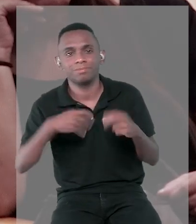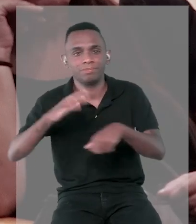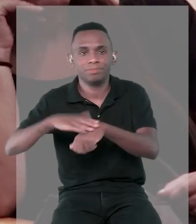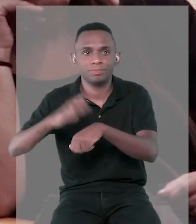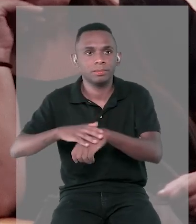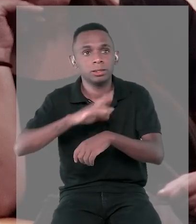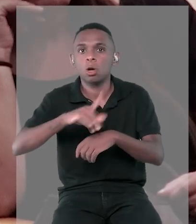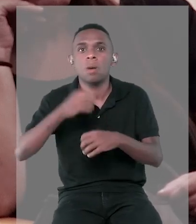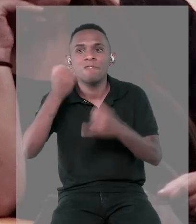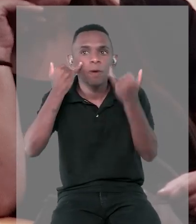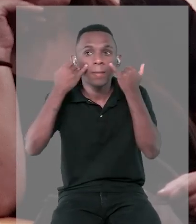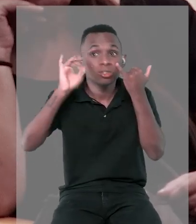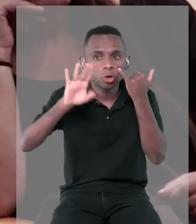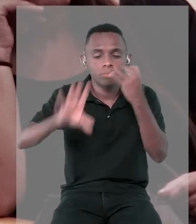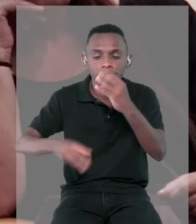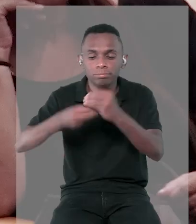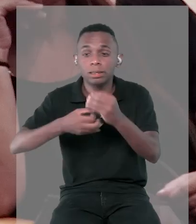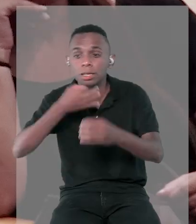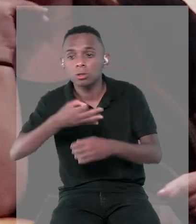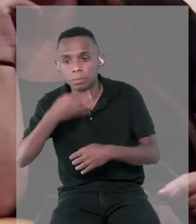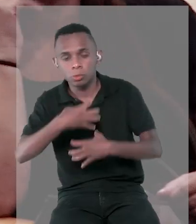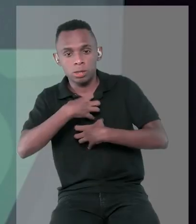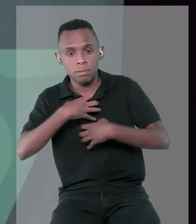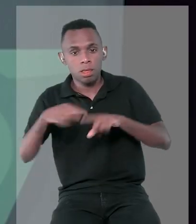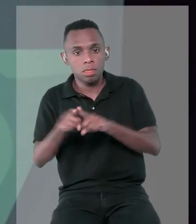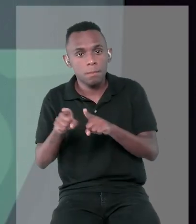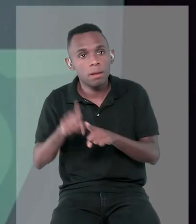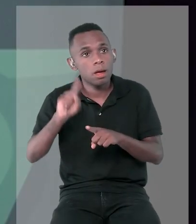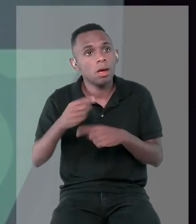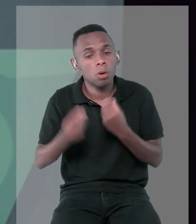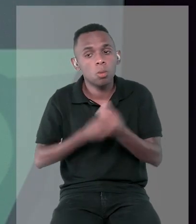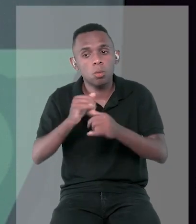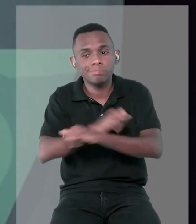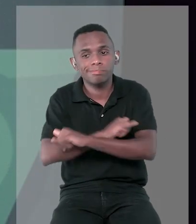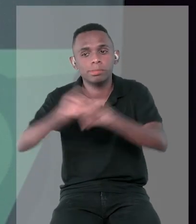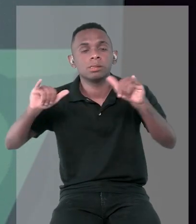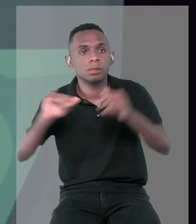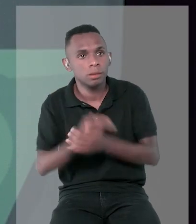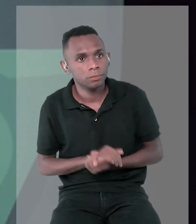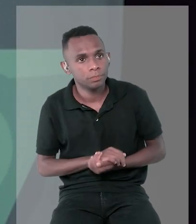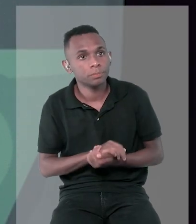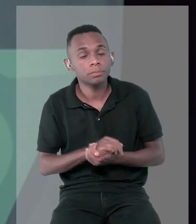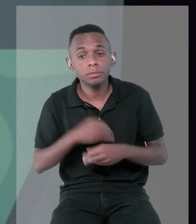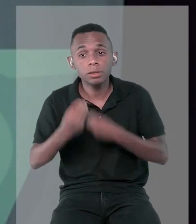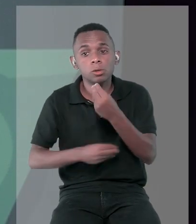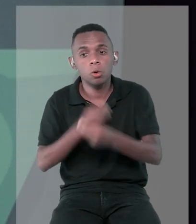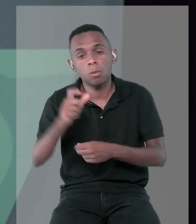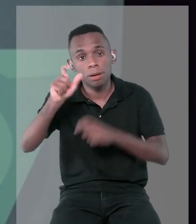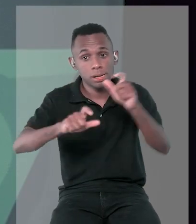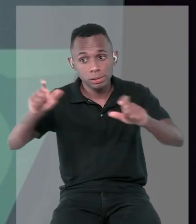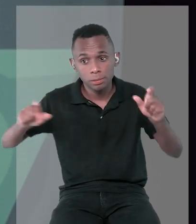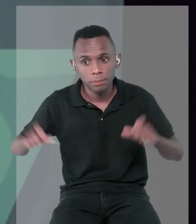Nádia. Outra coisa é a pessoa fazer o relato, ou seja, é o modo de dizer. Né? É como